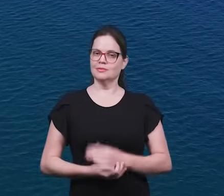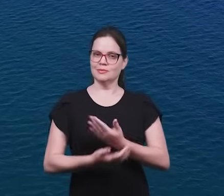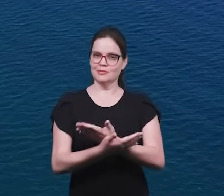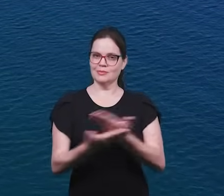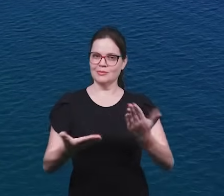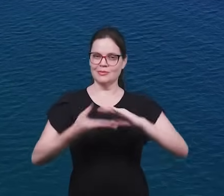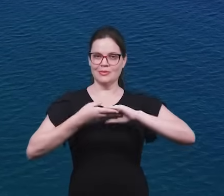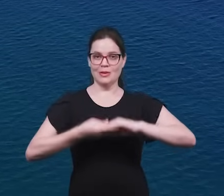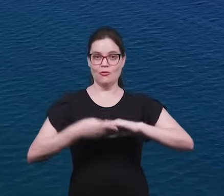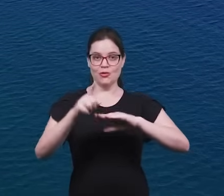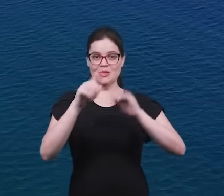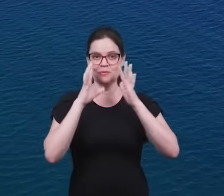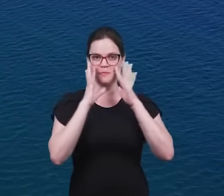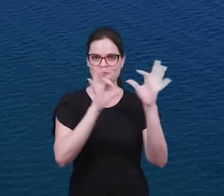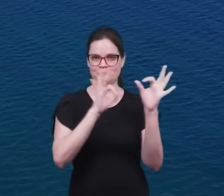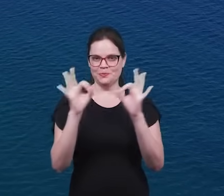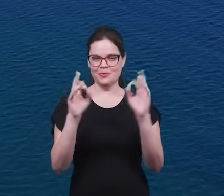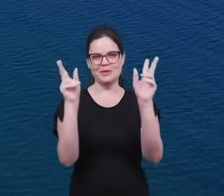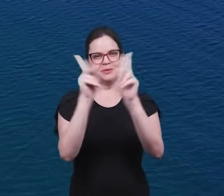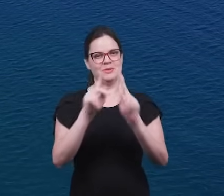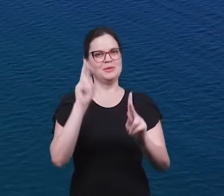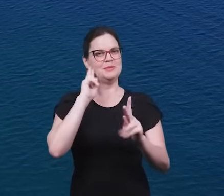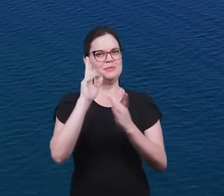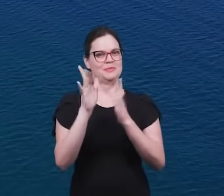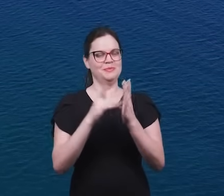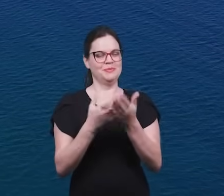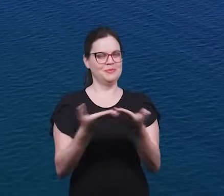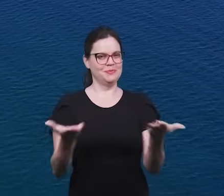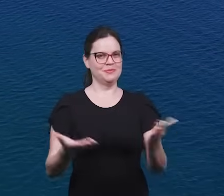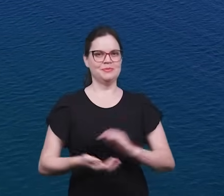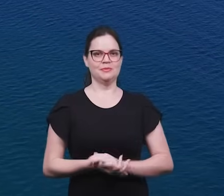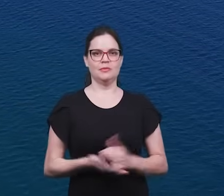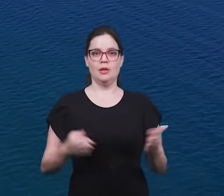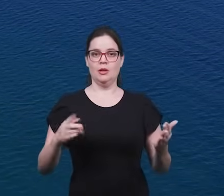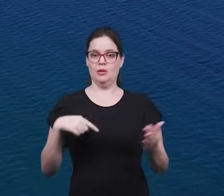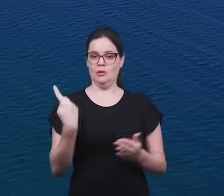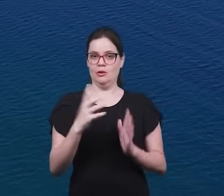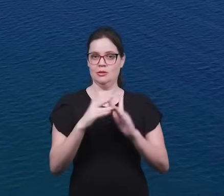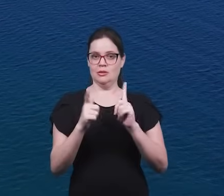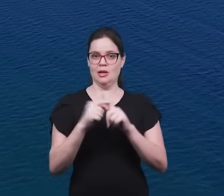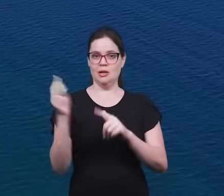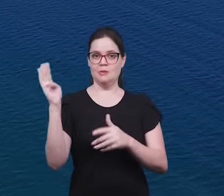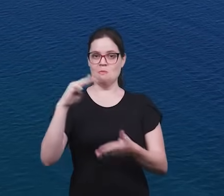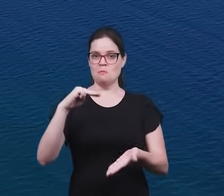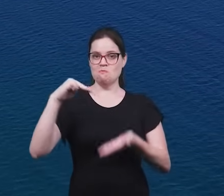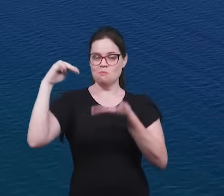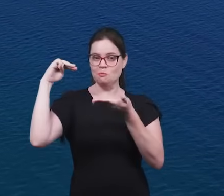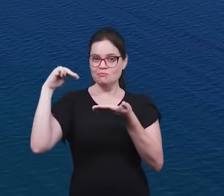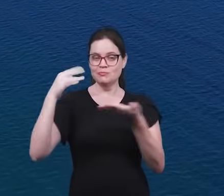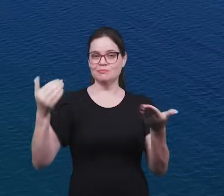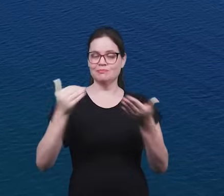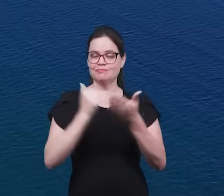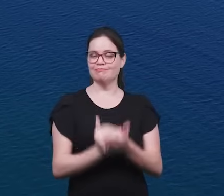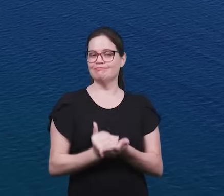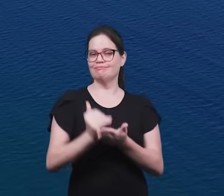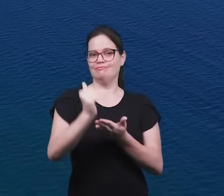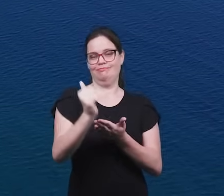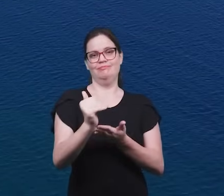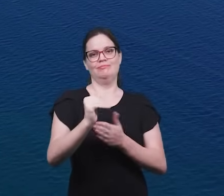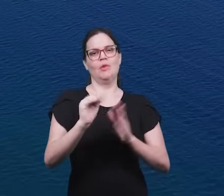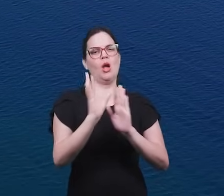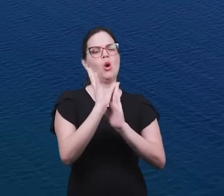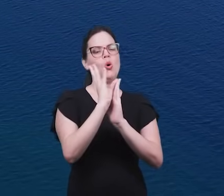Eu saúdo todos vocês que nos assistem com a paz do Senhor Jesus. Nós somos a Igreja Cristã Maranata. Estamos começando agora